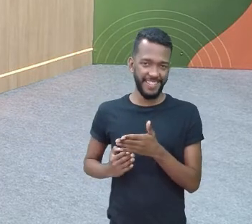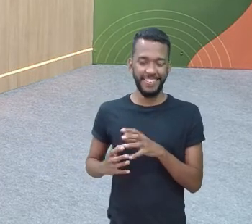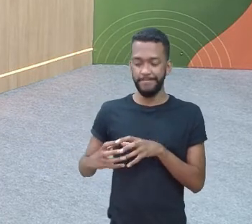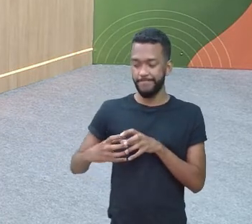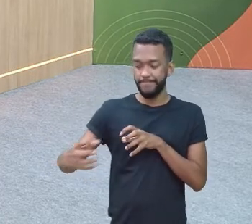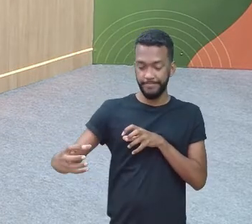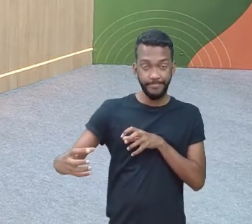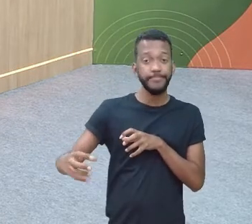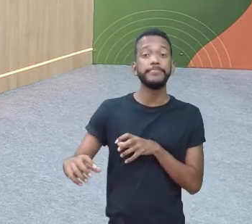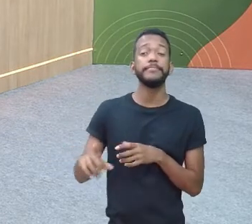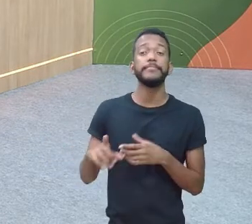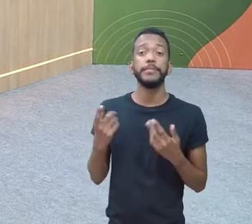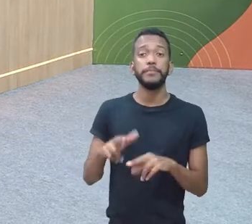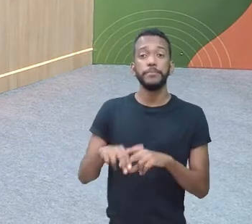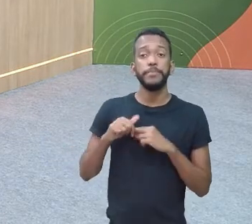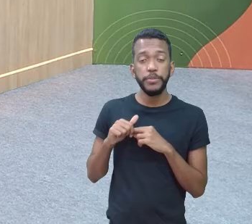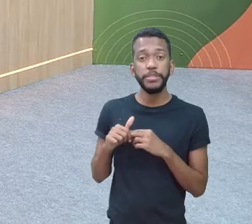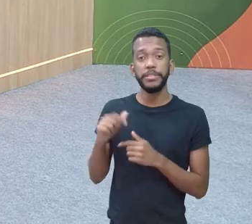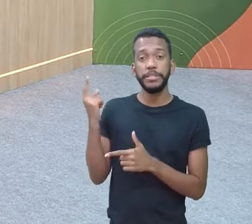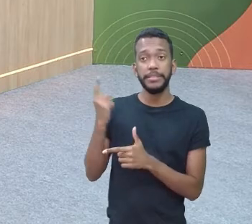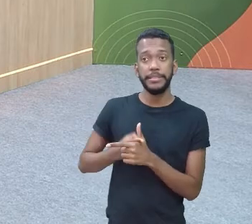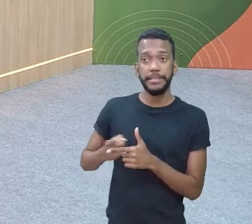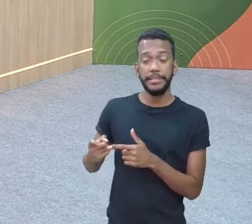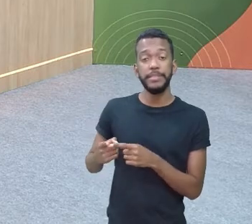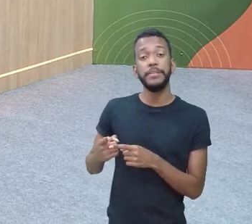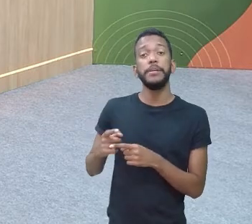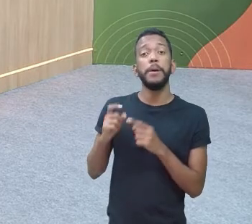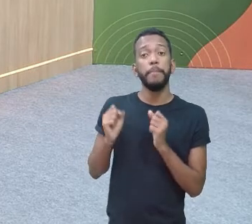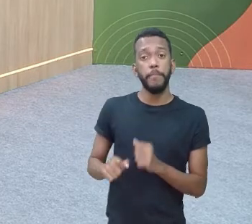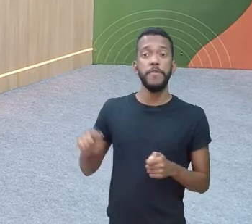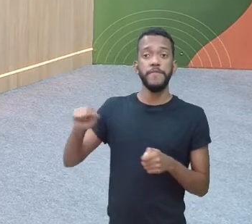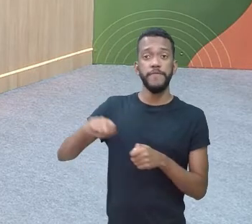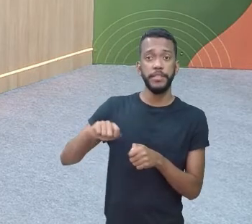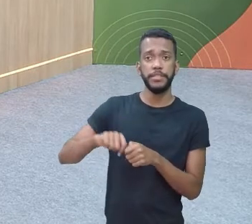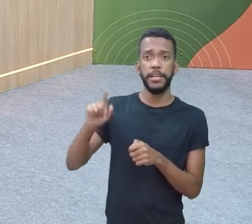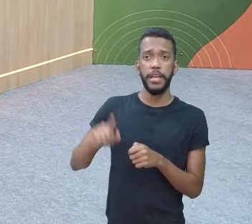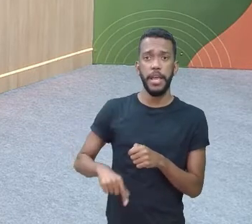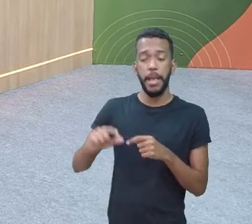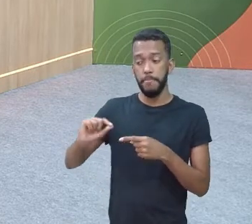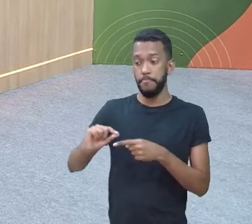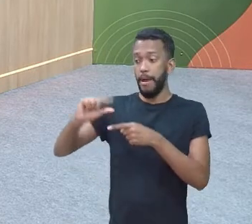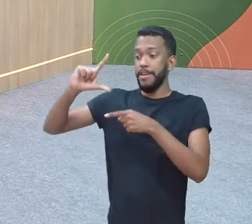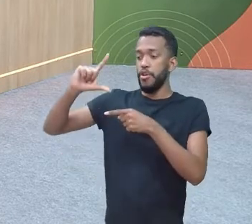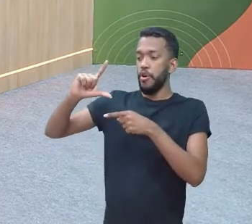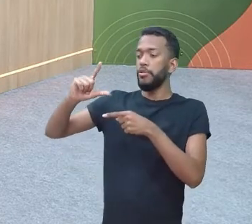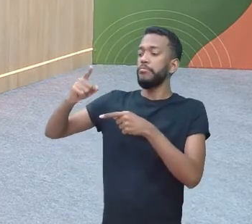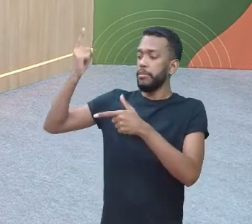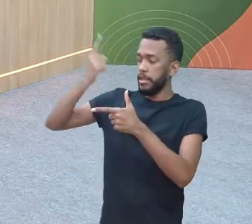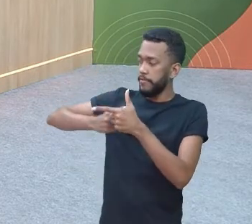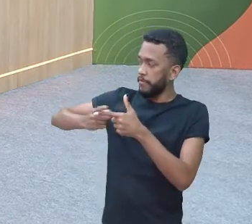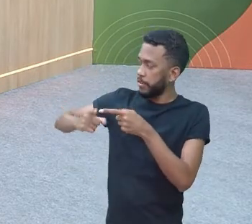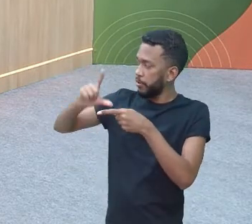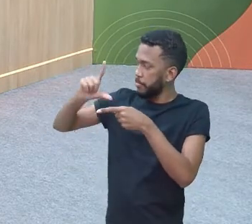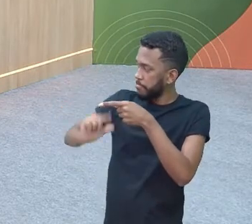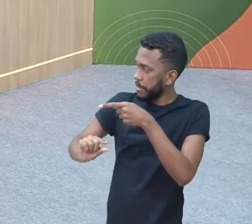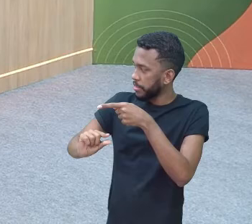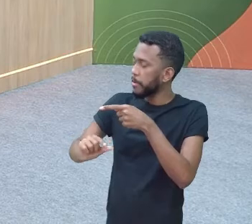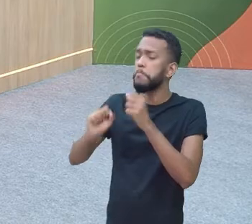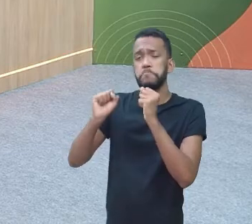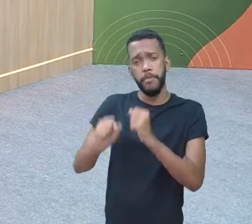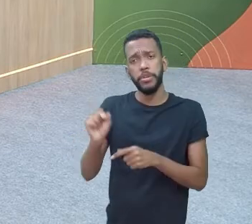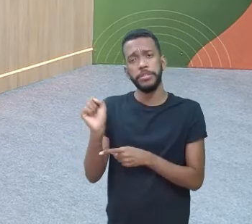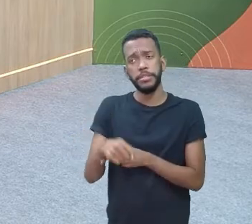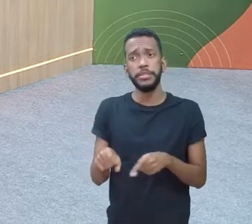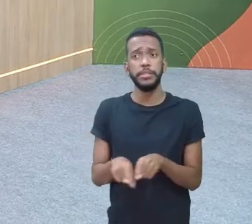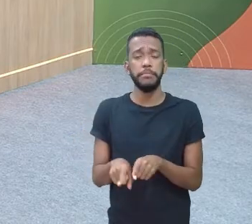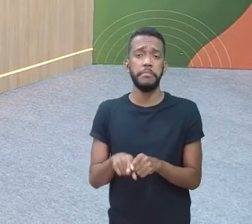dizer que a divisão, o quociente, ele pode ser feito com um número maior dividido por um número menor, pode,